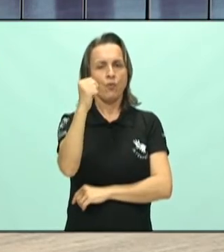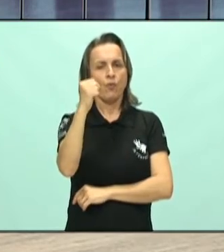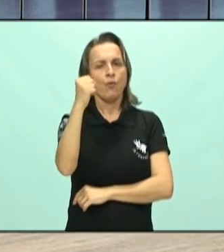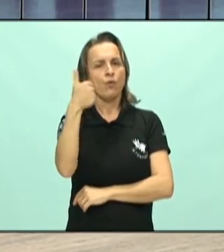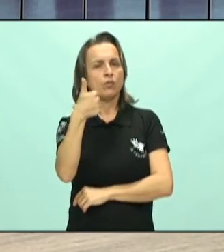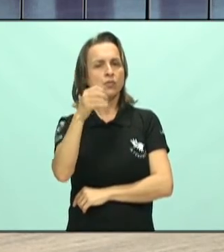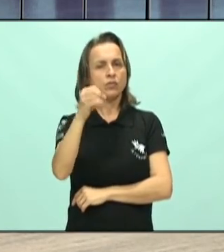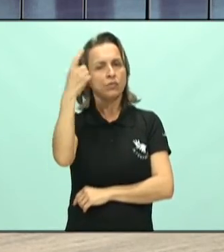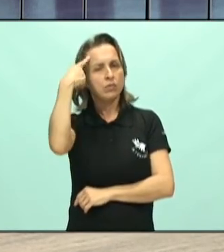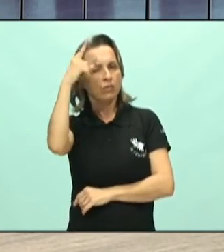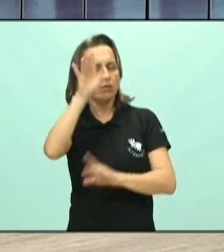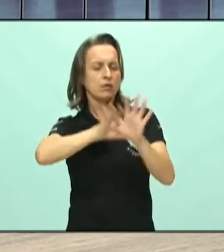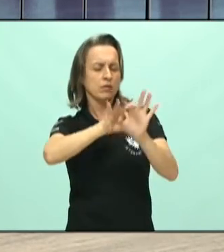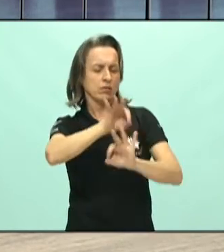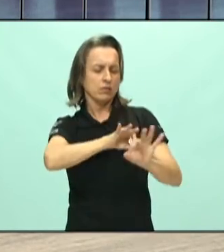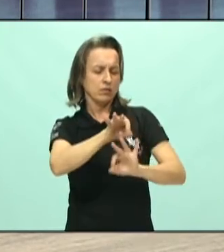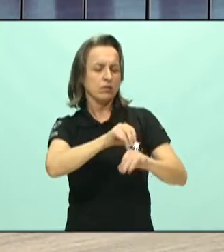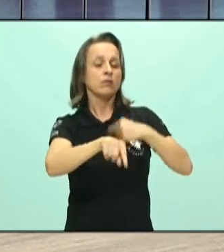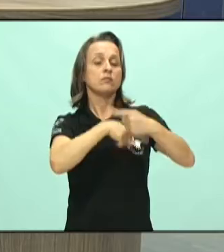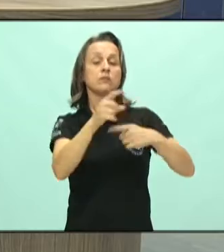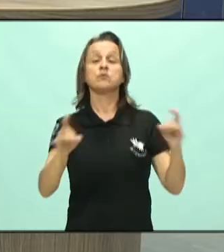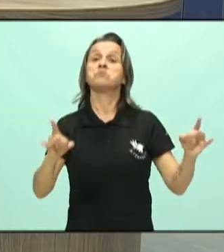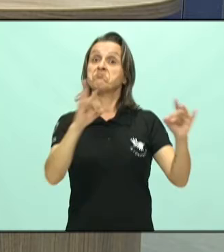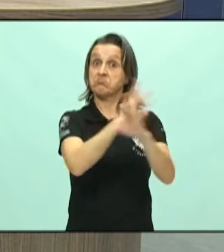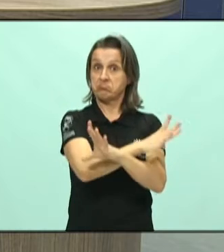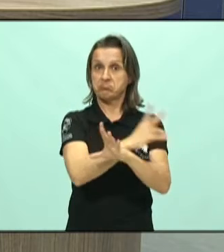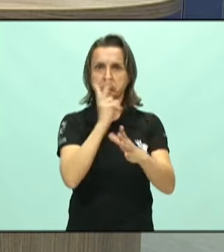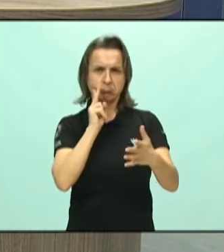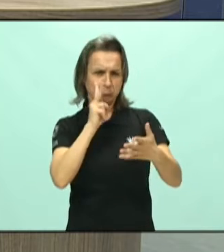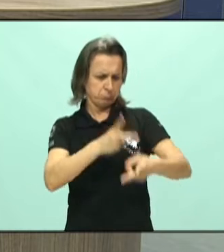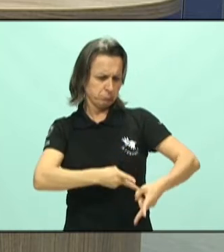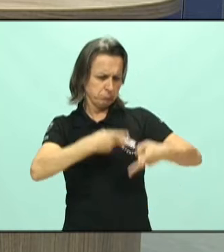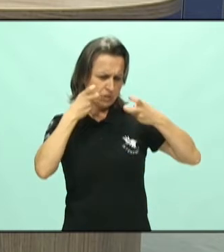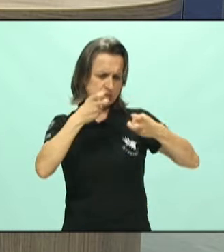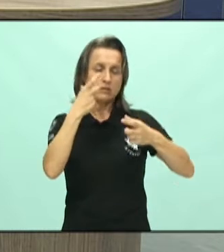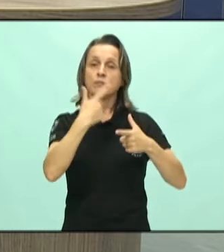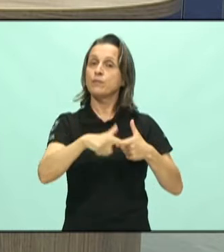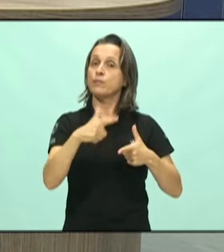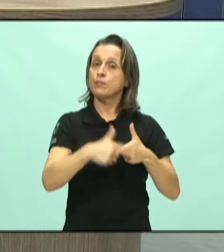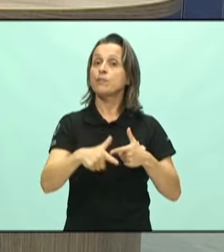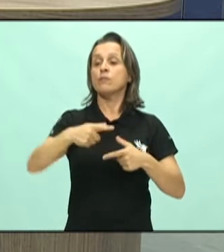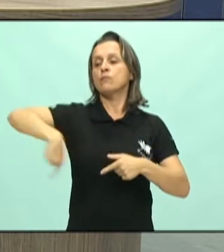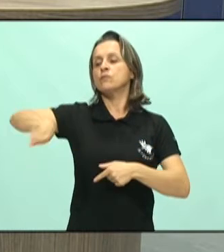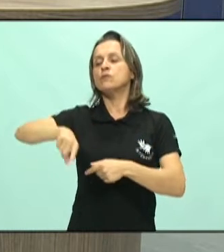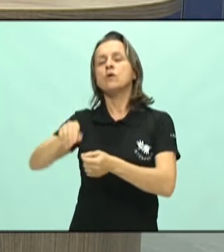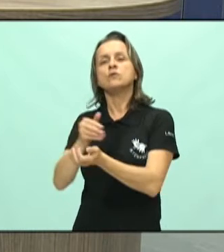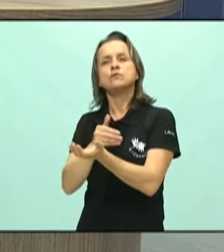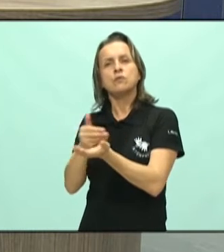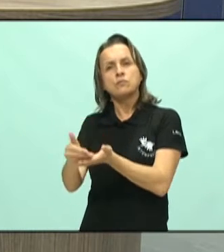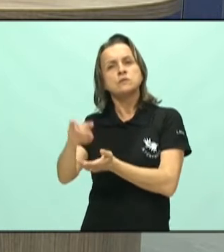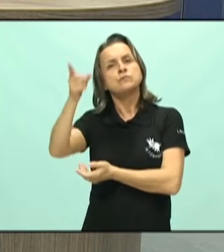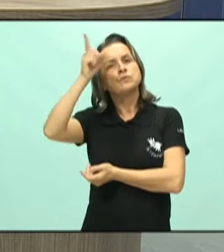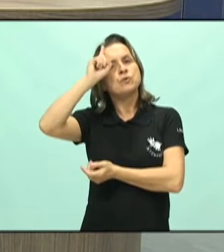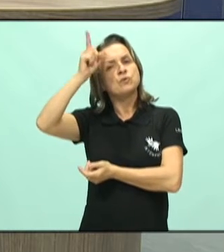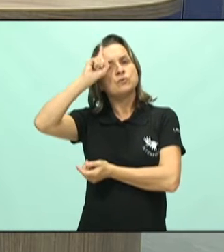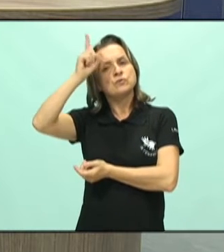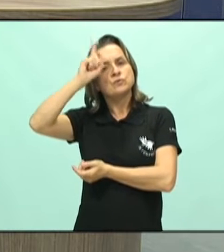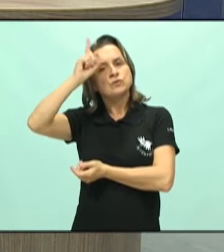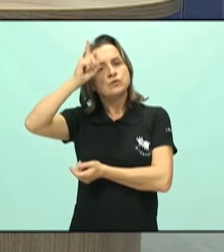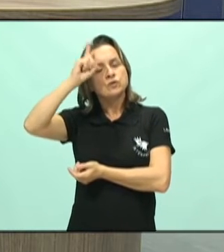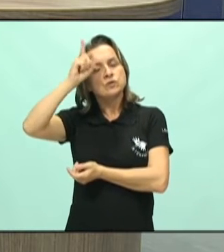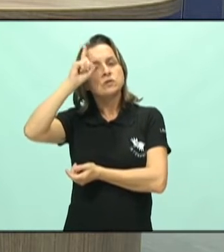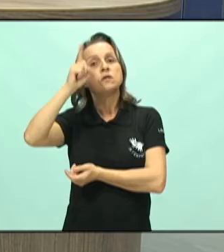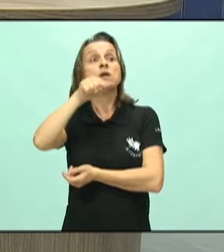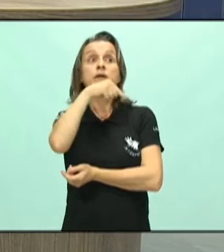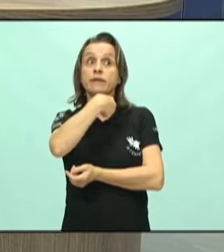Depois que nós tínhamos a análise pronta e identificamos os problemas, nós começamos basicamente todo dia estarmos lá